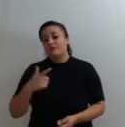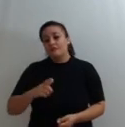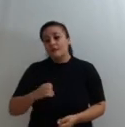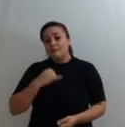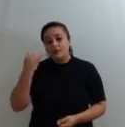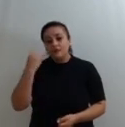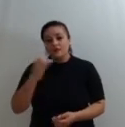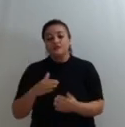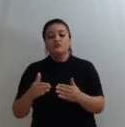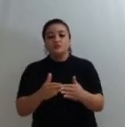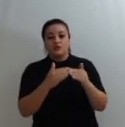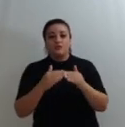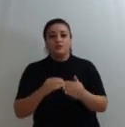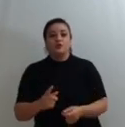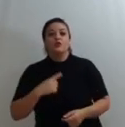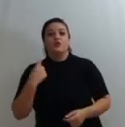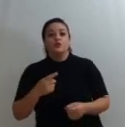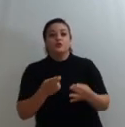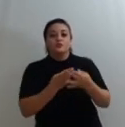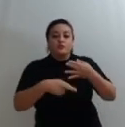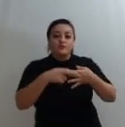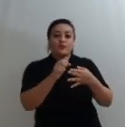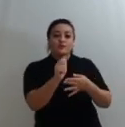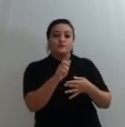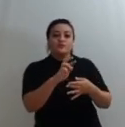o último é o agravo regimental no HC